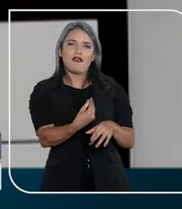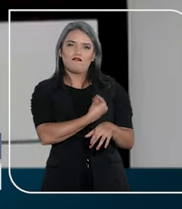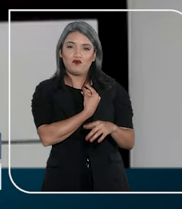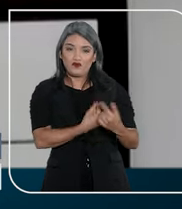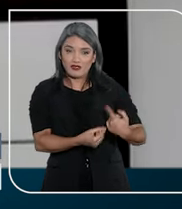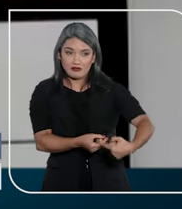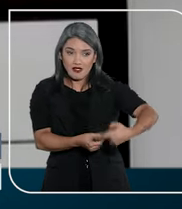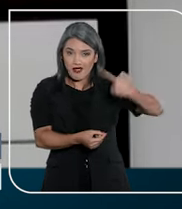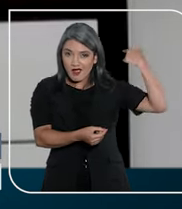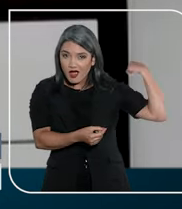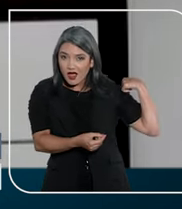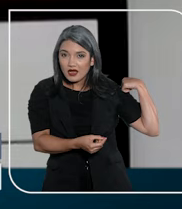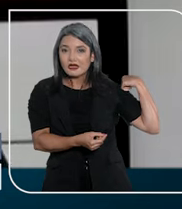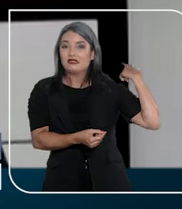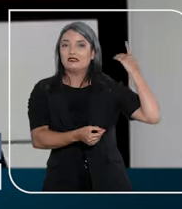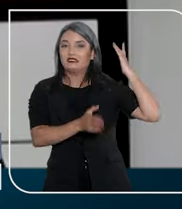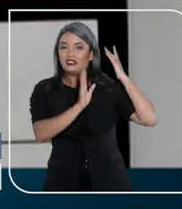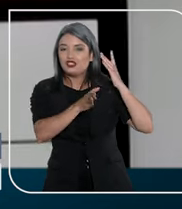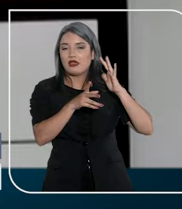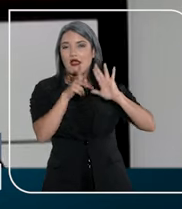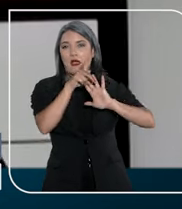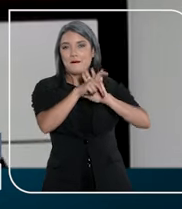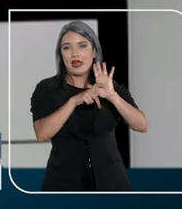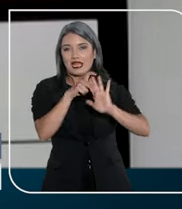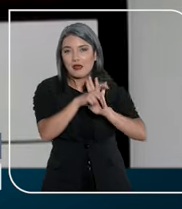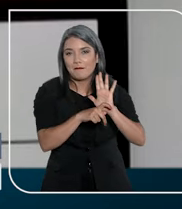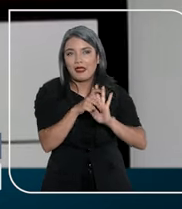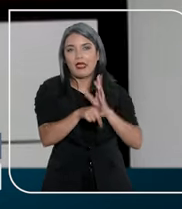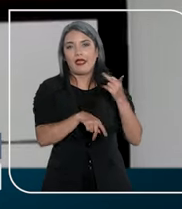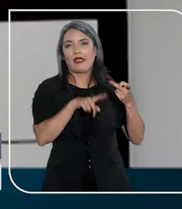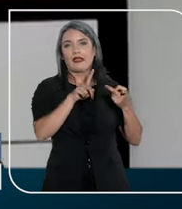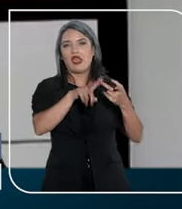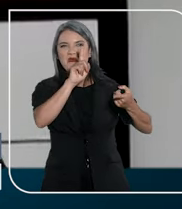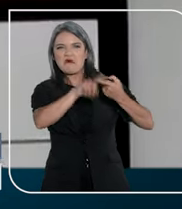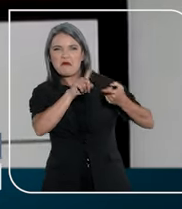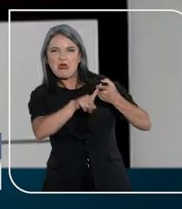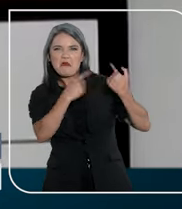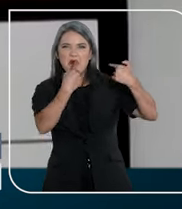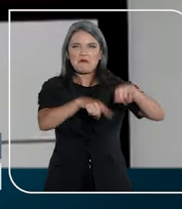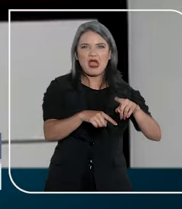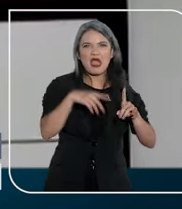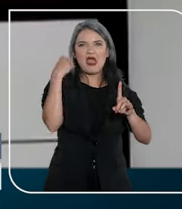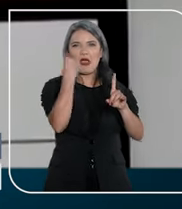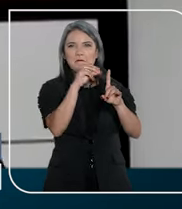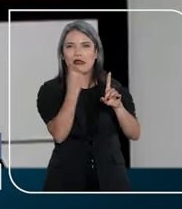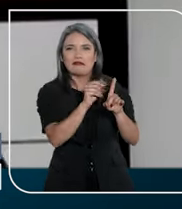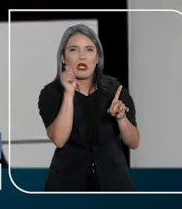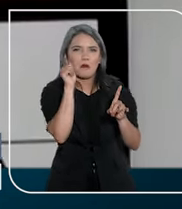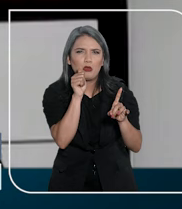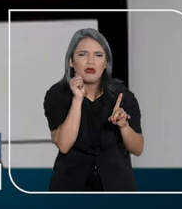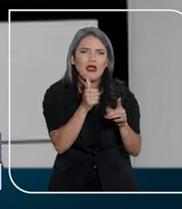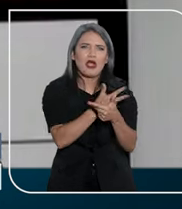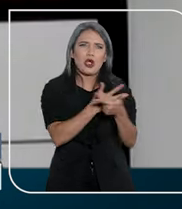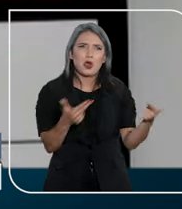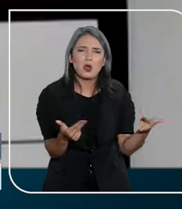grande, por lei da Maria da Penha, ali, por ameaça, porque agrediu uma companheira,